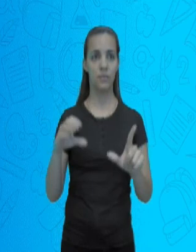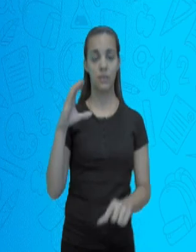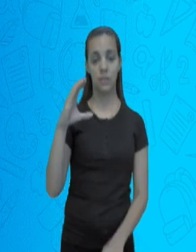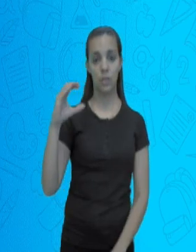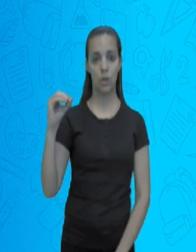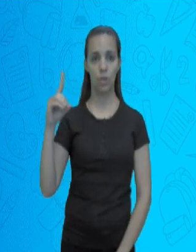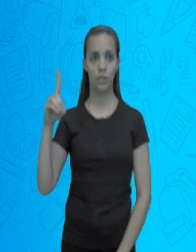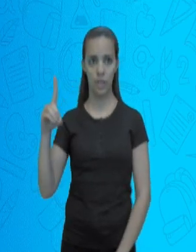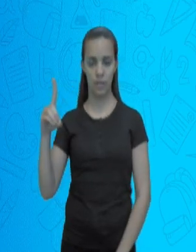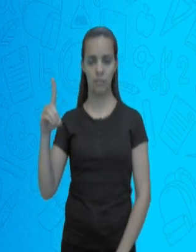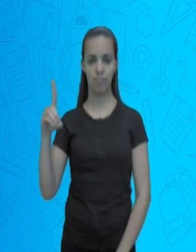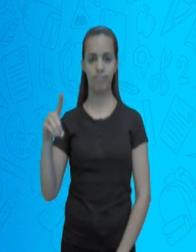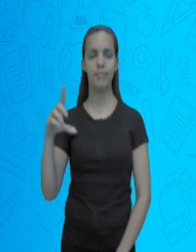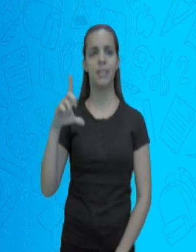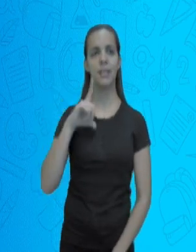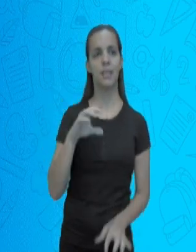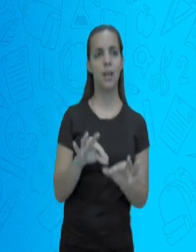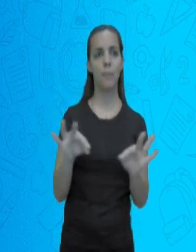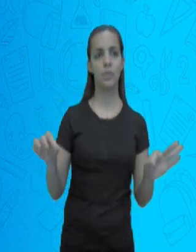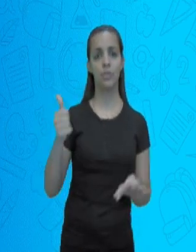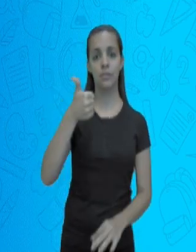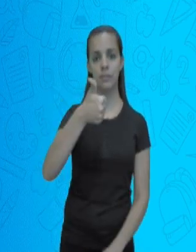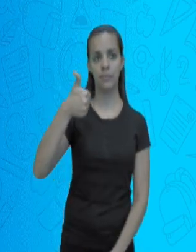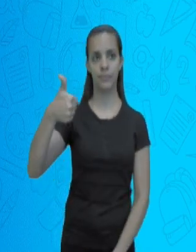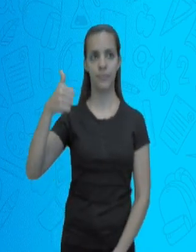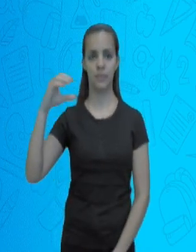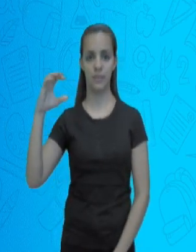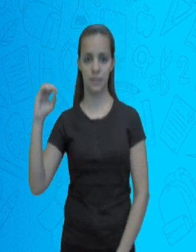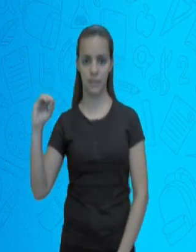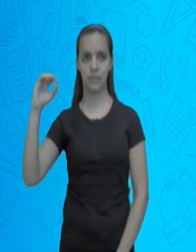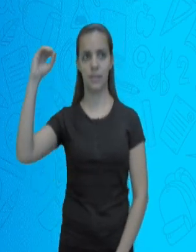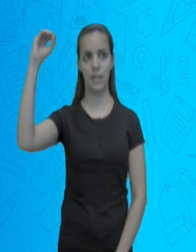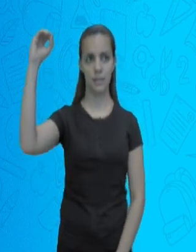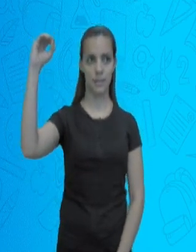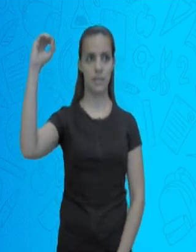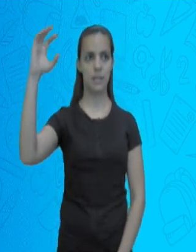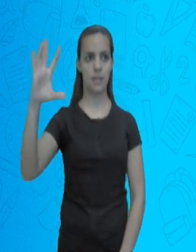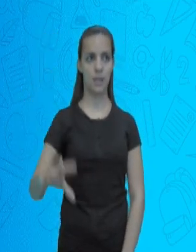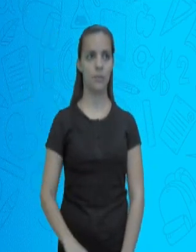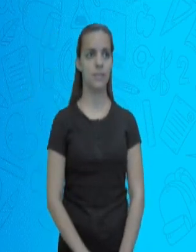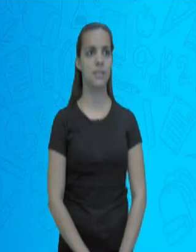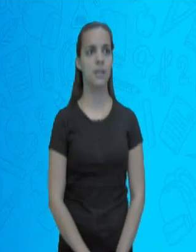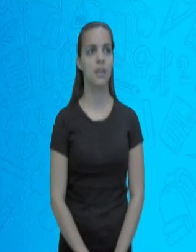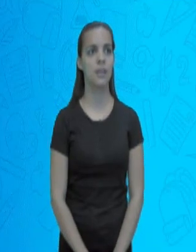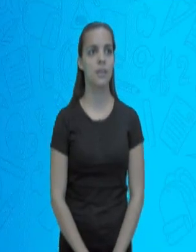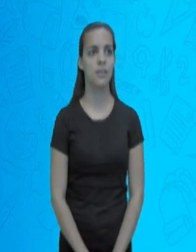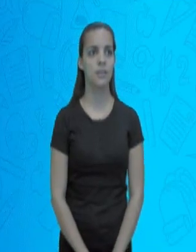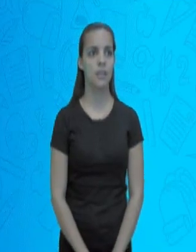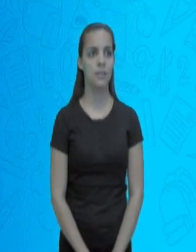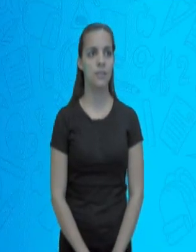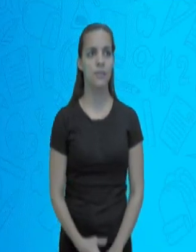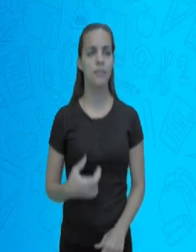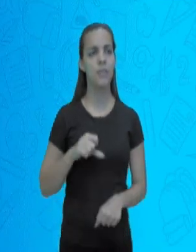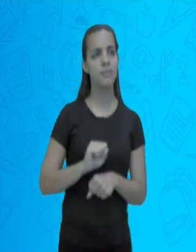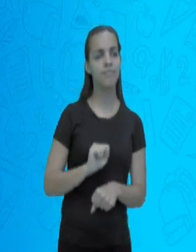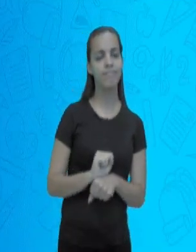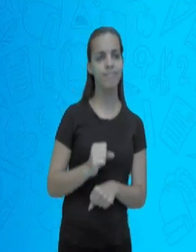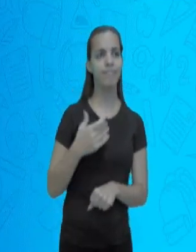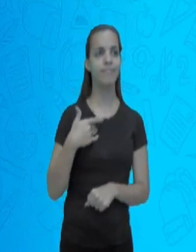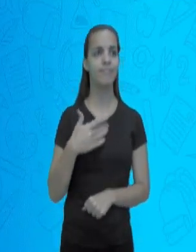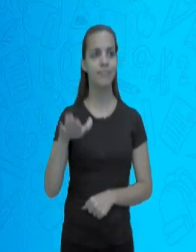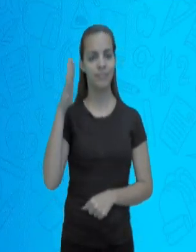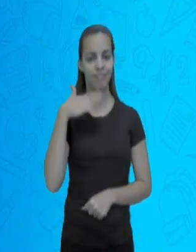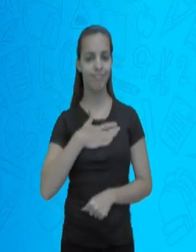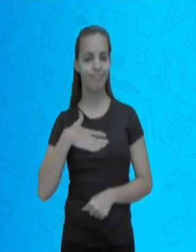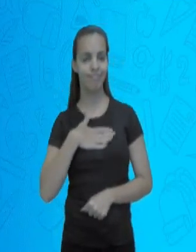COD mede 110 graus. COD mede 110 graus. Eu espero que você tenha